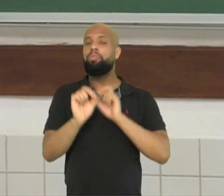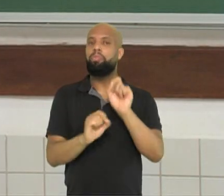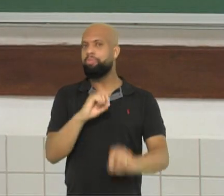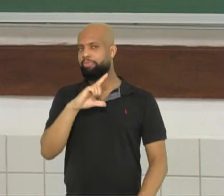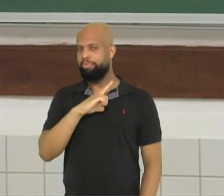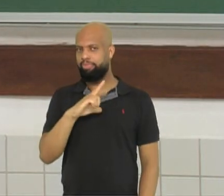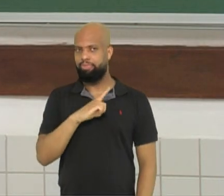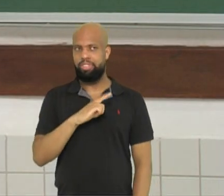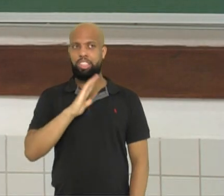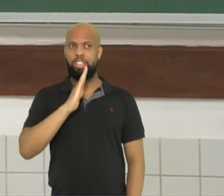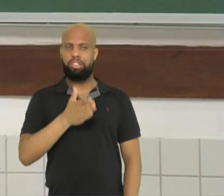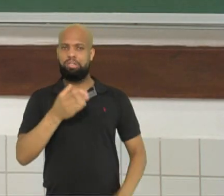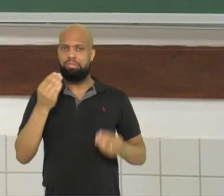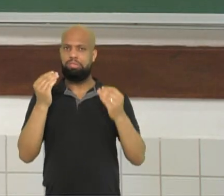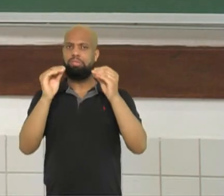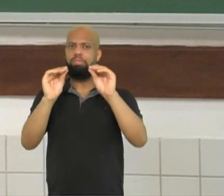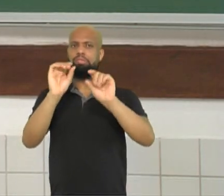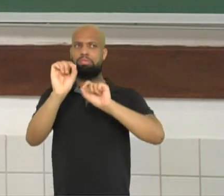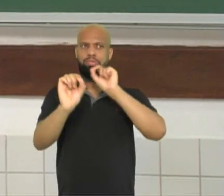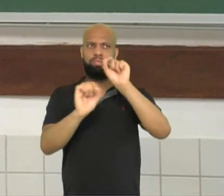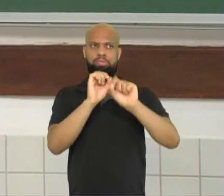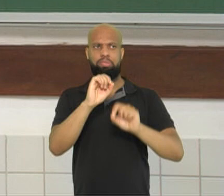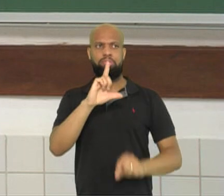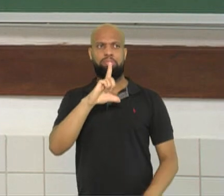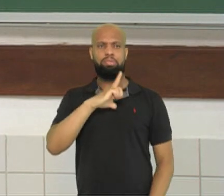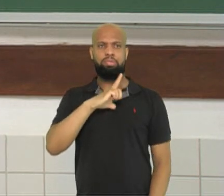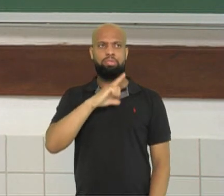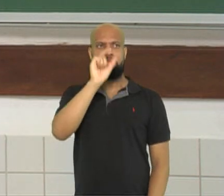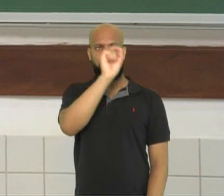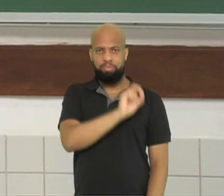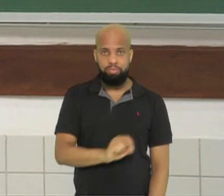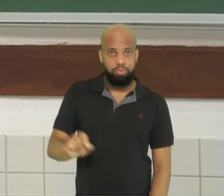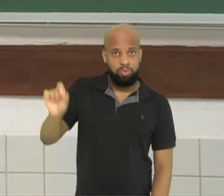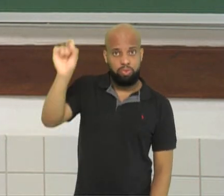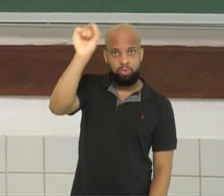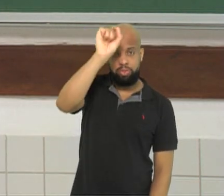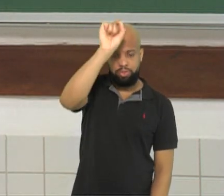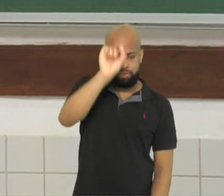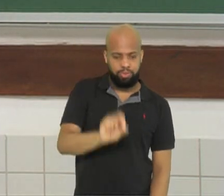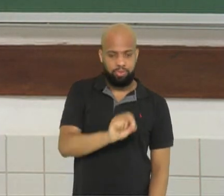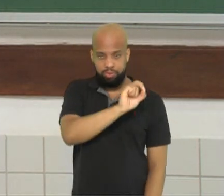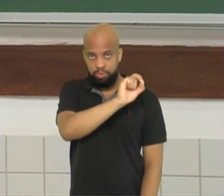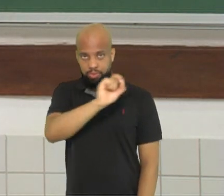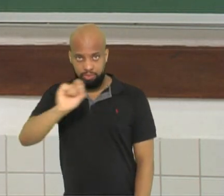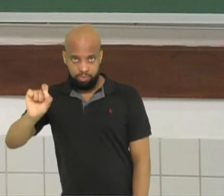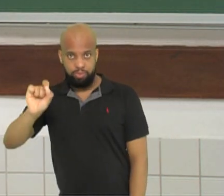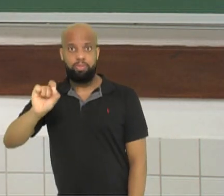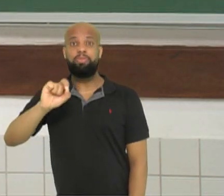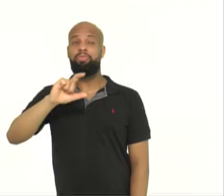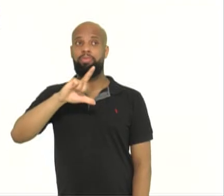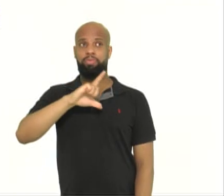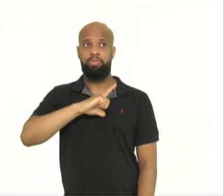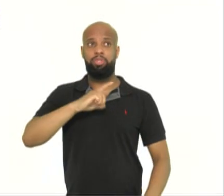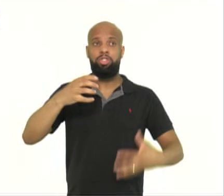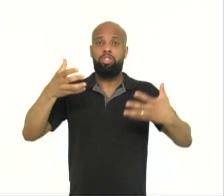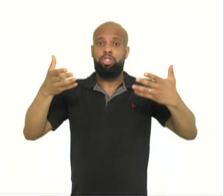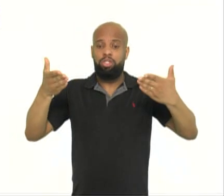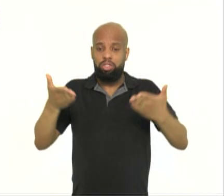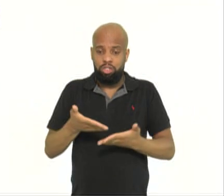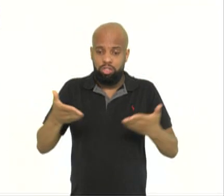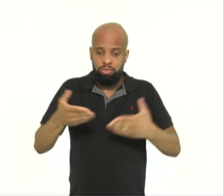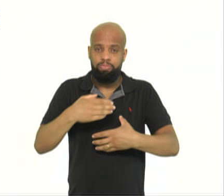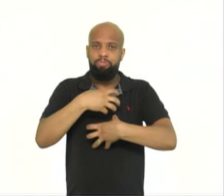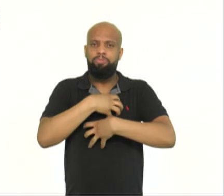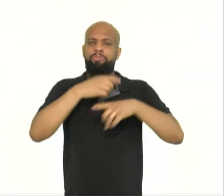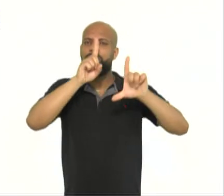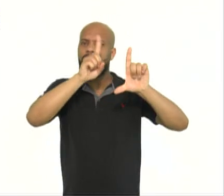fez, né? Já coloquei ali, ó, o círculo trigonométrico ou ciclo nessa forma de gráfico,